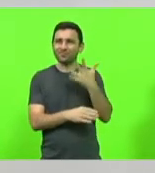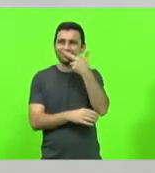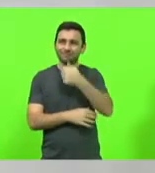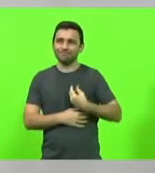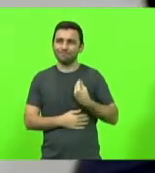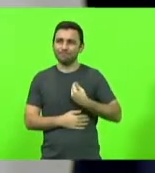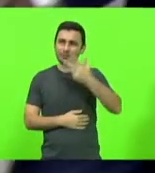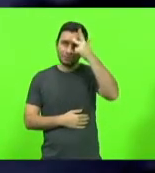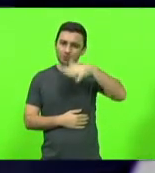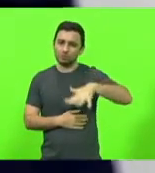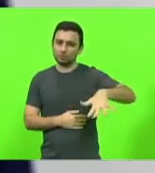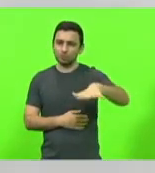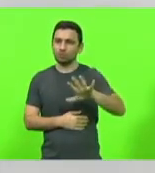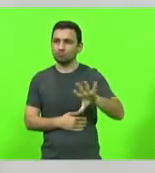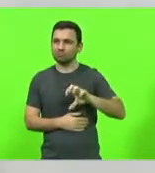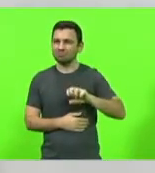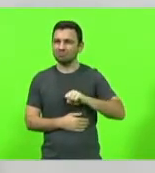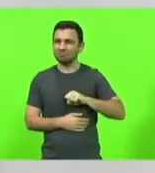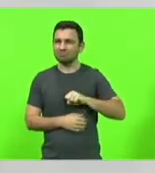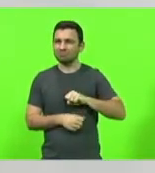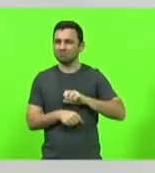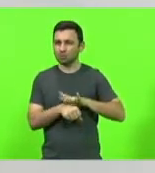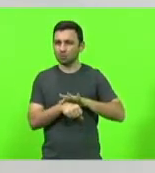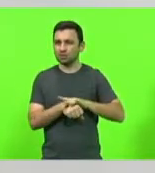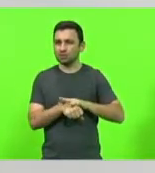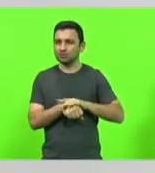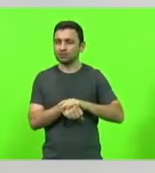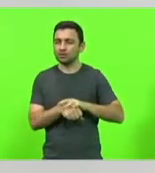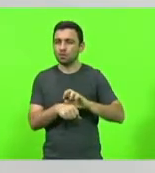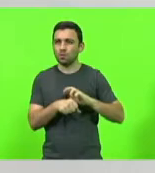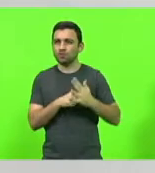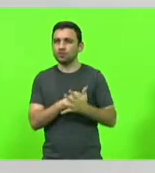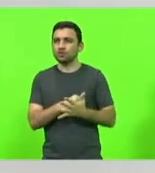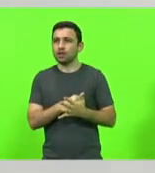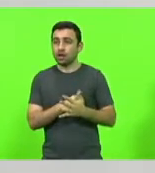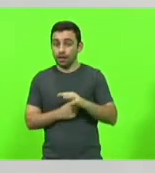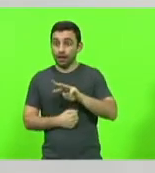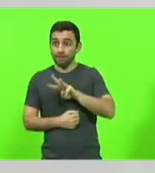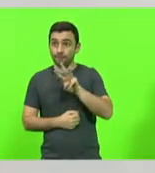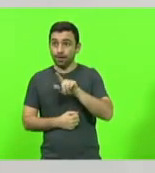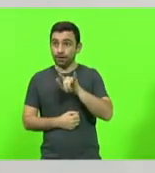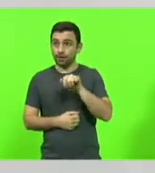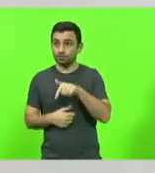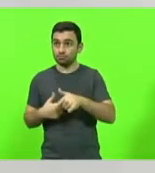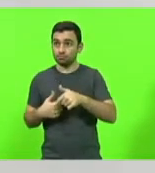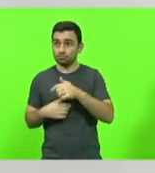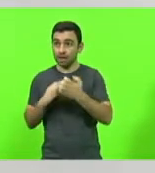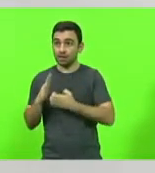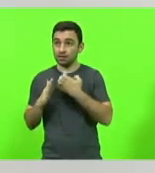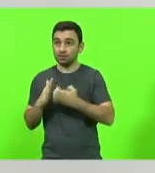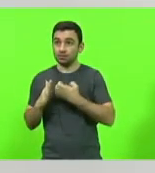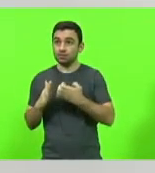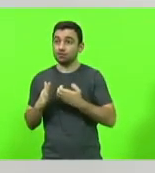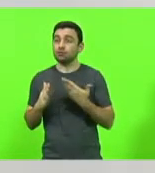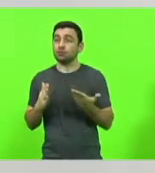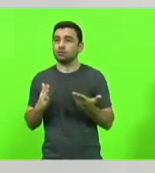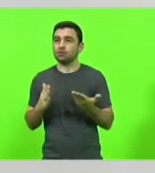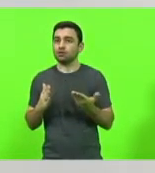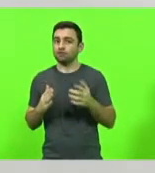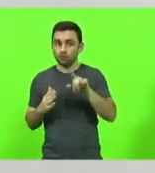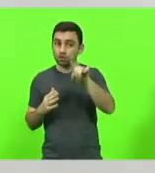que contraíram a COVID-19. A VEG, vejam os senhores e as senhoras, a